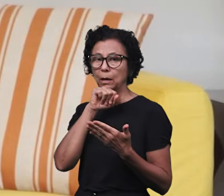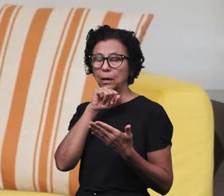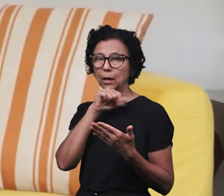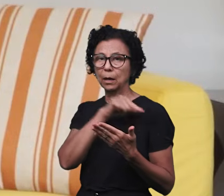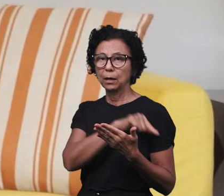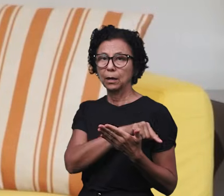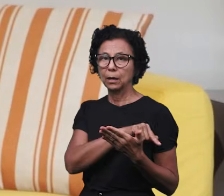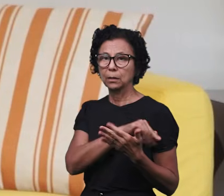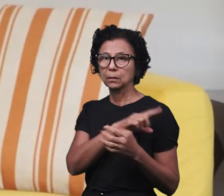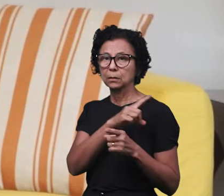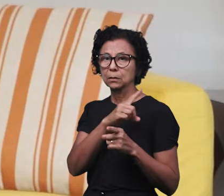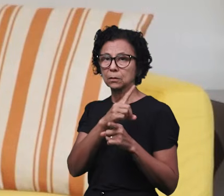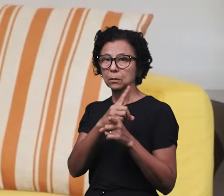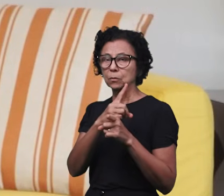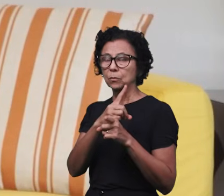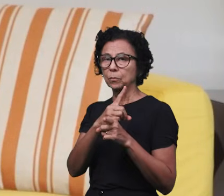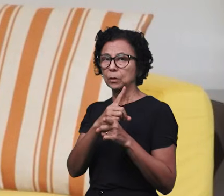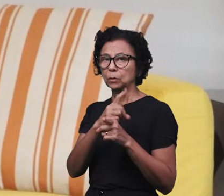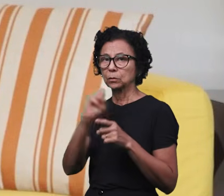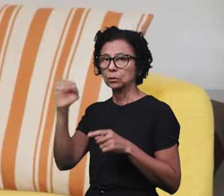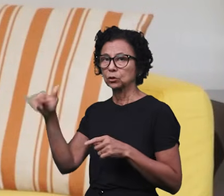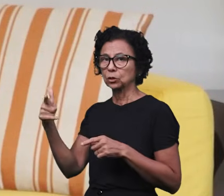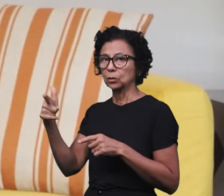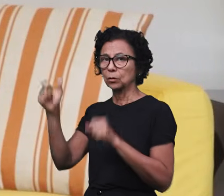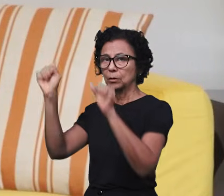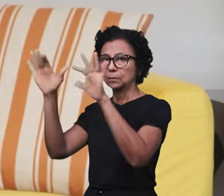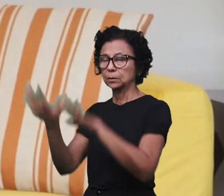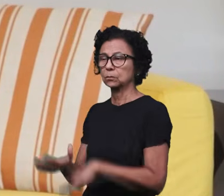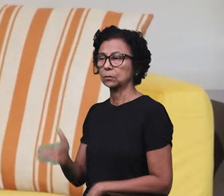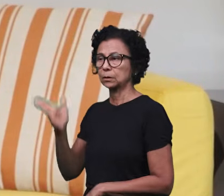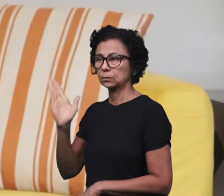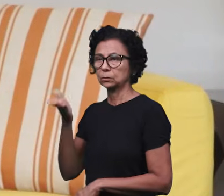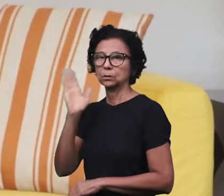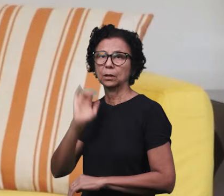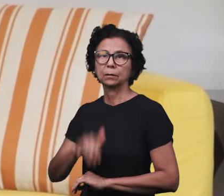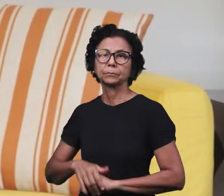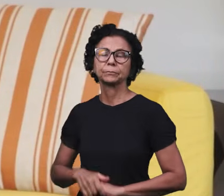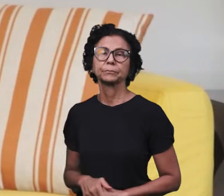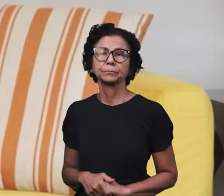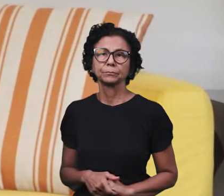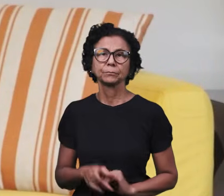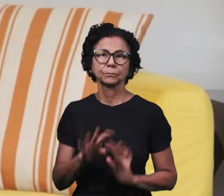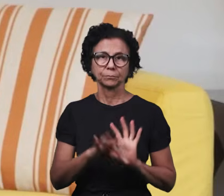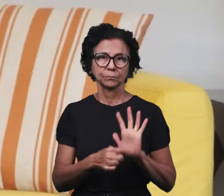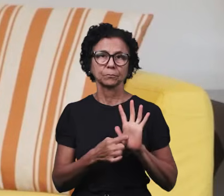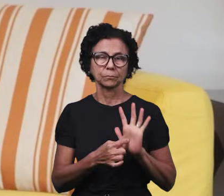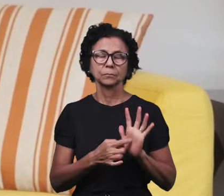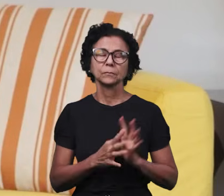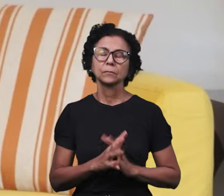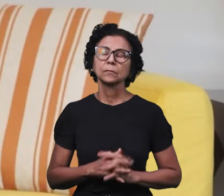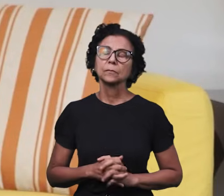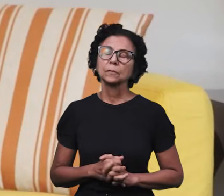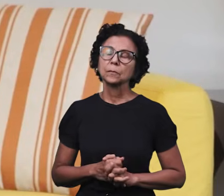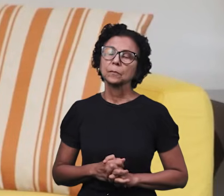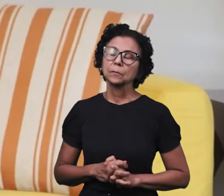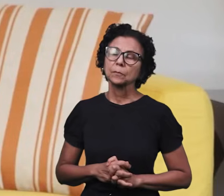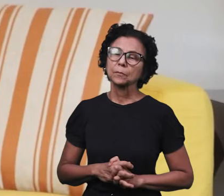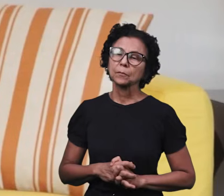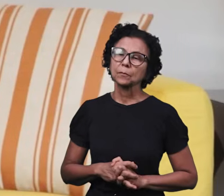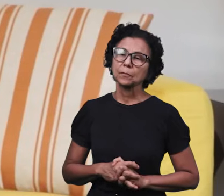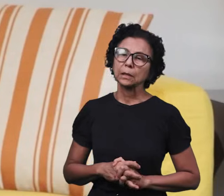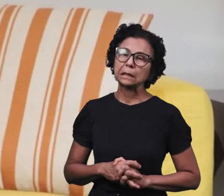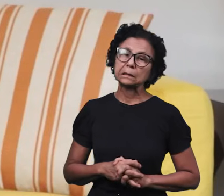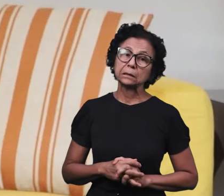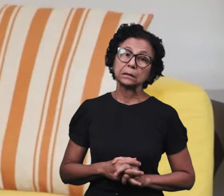já tinha sido concedida, né, conforme está em Gênesis capítulo 27, no versículo 30 ao 32. E